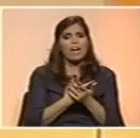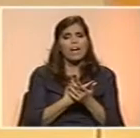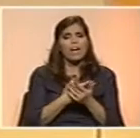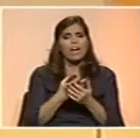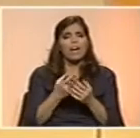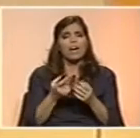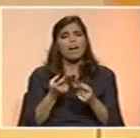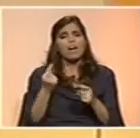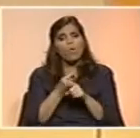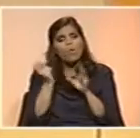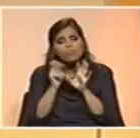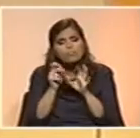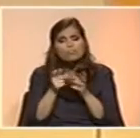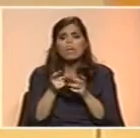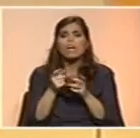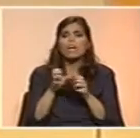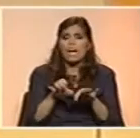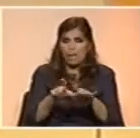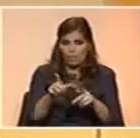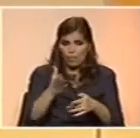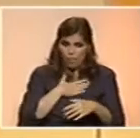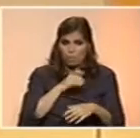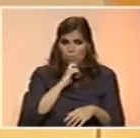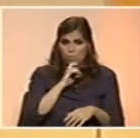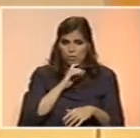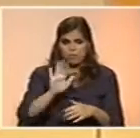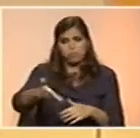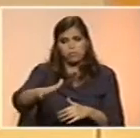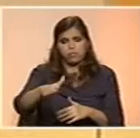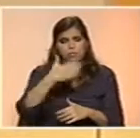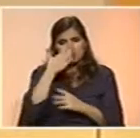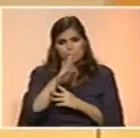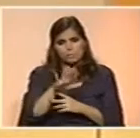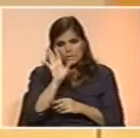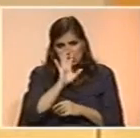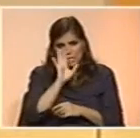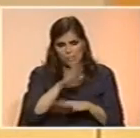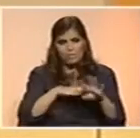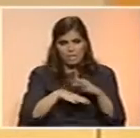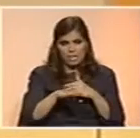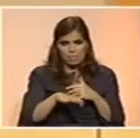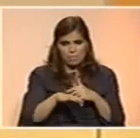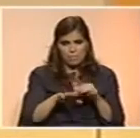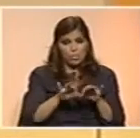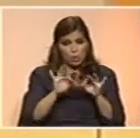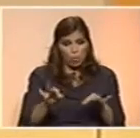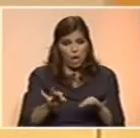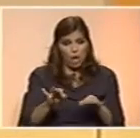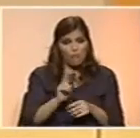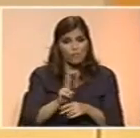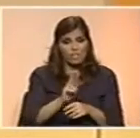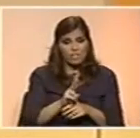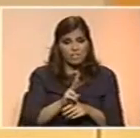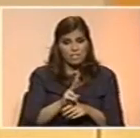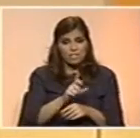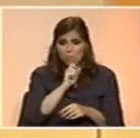aminas heterocíclicas. E este processamento, por exemplo, o churrasco, se nós fizermos igualmente aos vegetais, temos a possibilidade